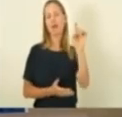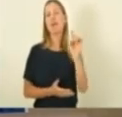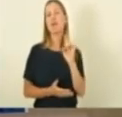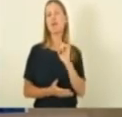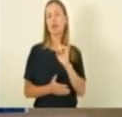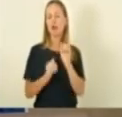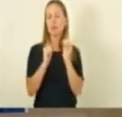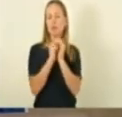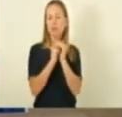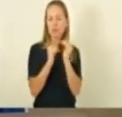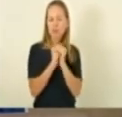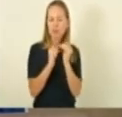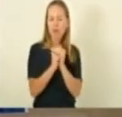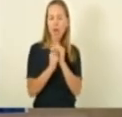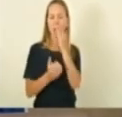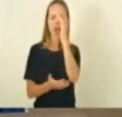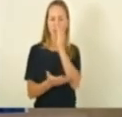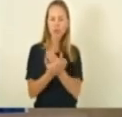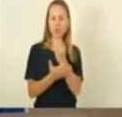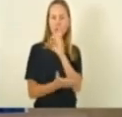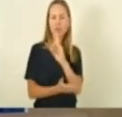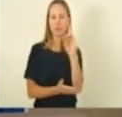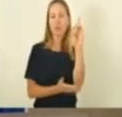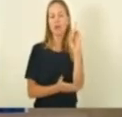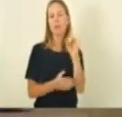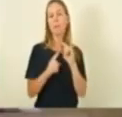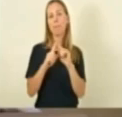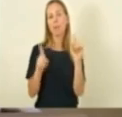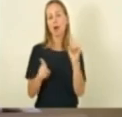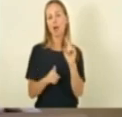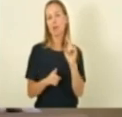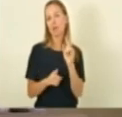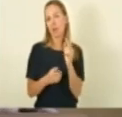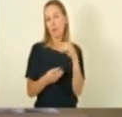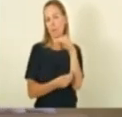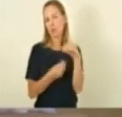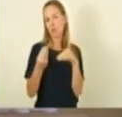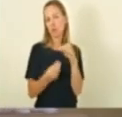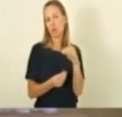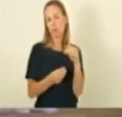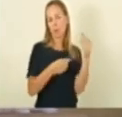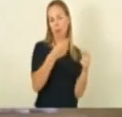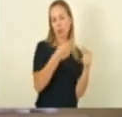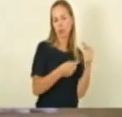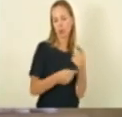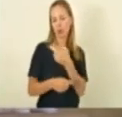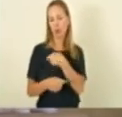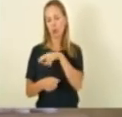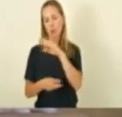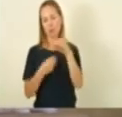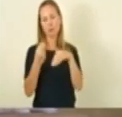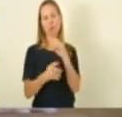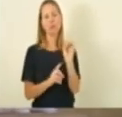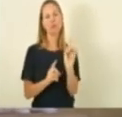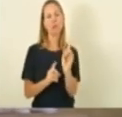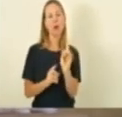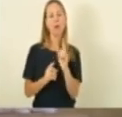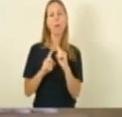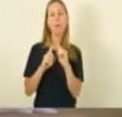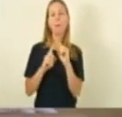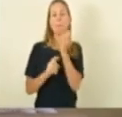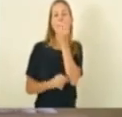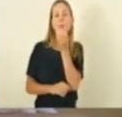permanentemente, acredito muito em Deus, embora não misture religião com política, isso também é muito bom. E se